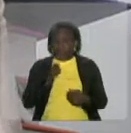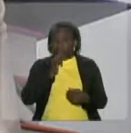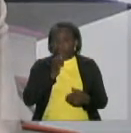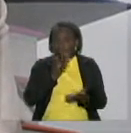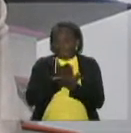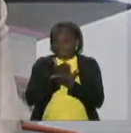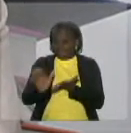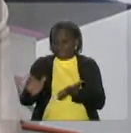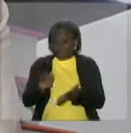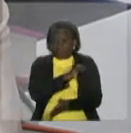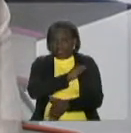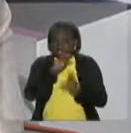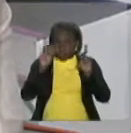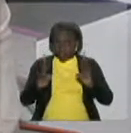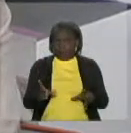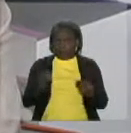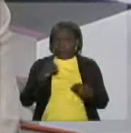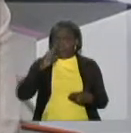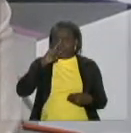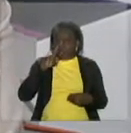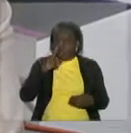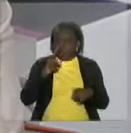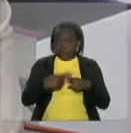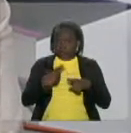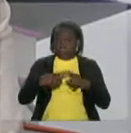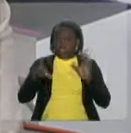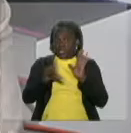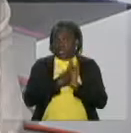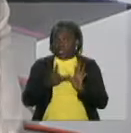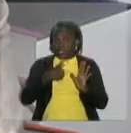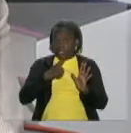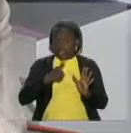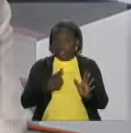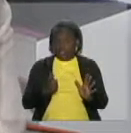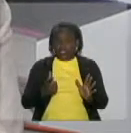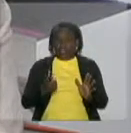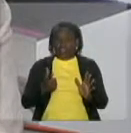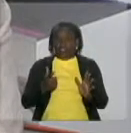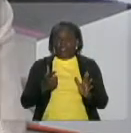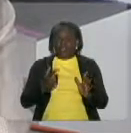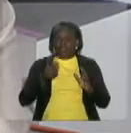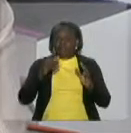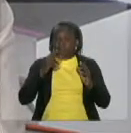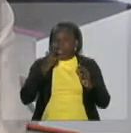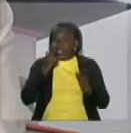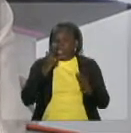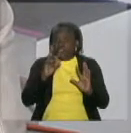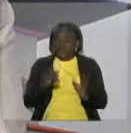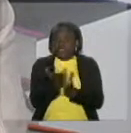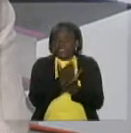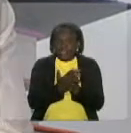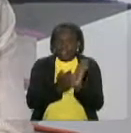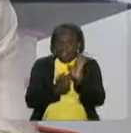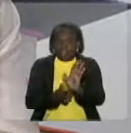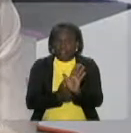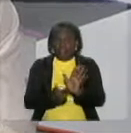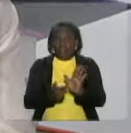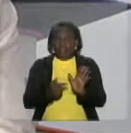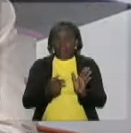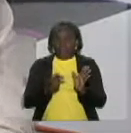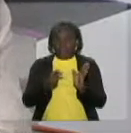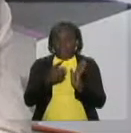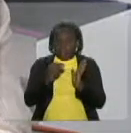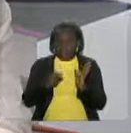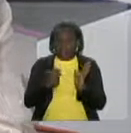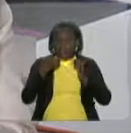a situação da exclusão do aluno com deficiência é tão grave que a lei, ela não só dispõe, ela praticamente desenha. Ela traz nos